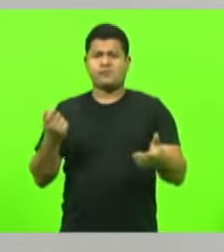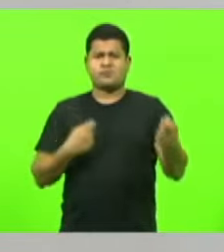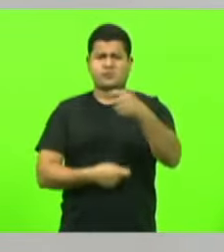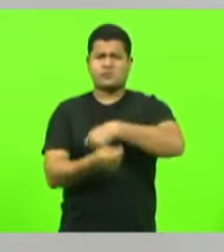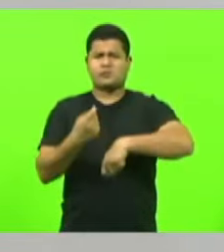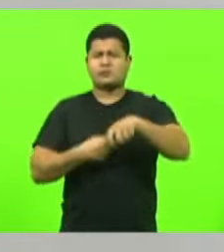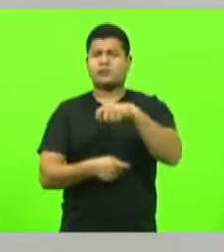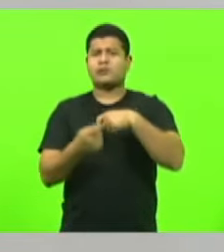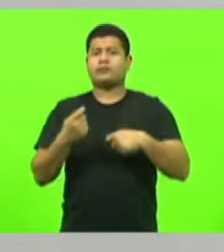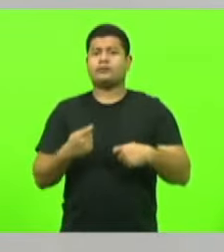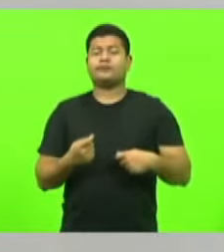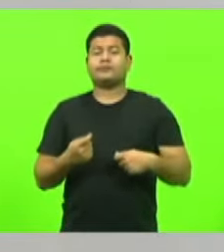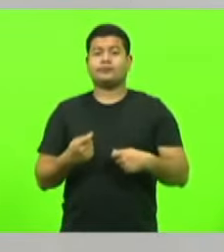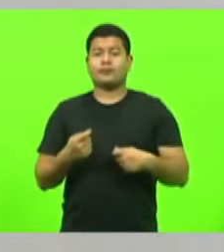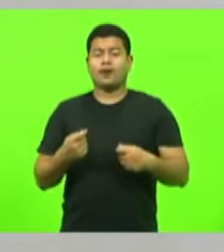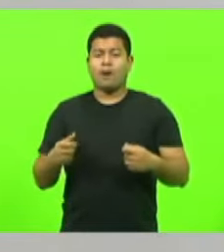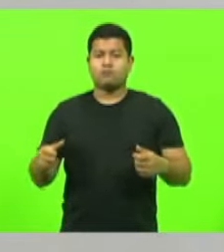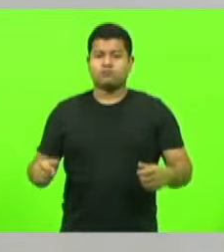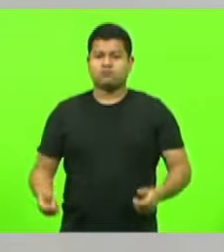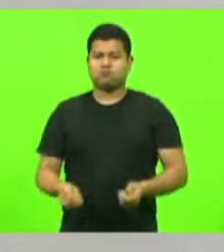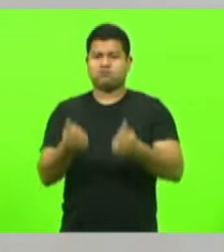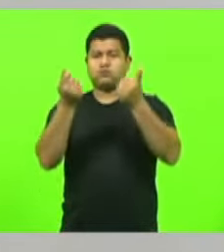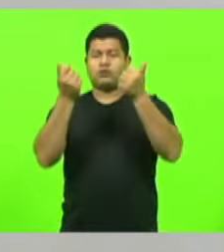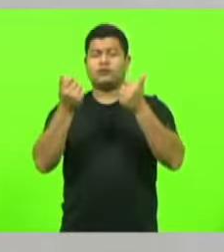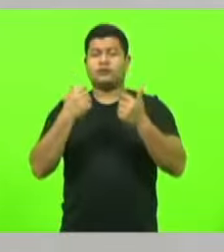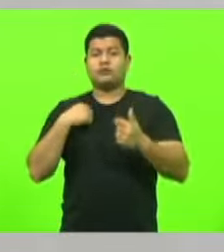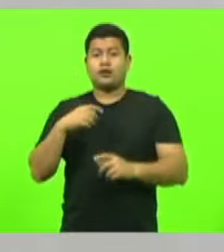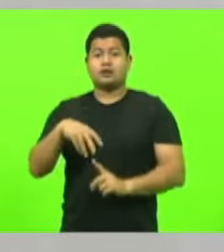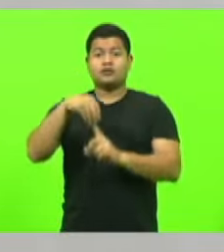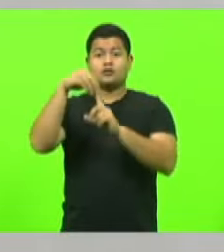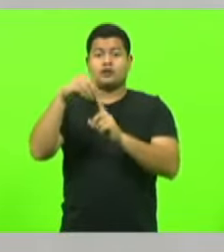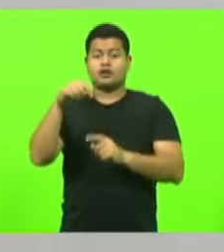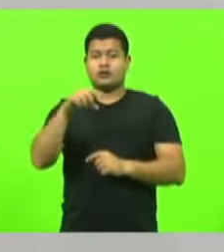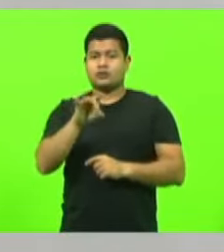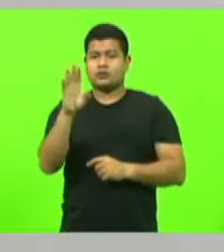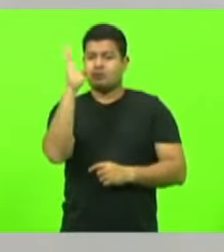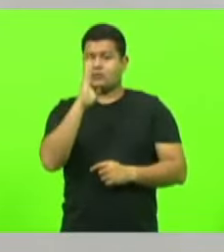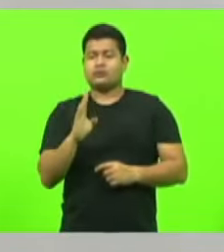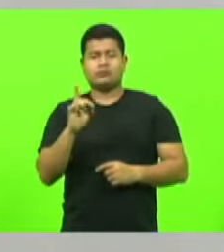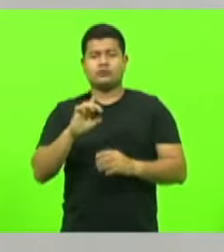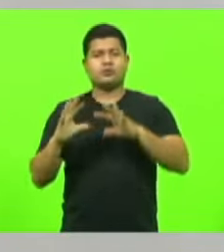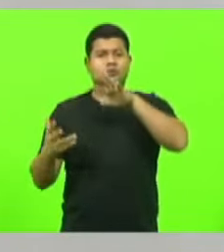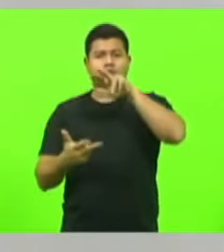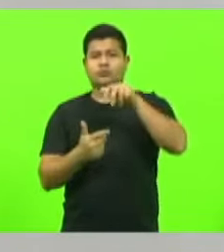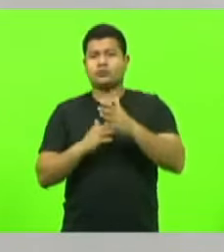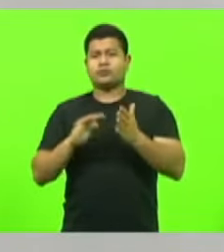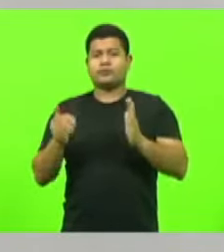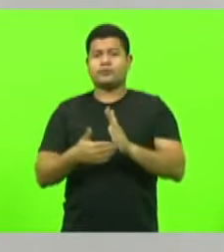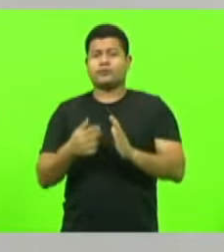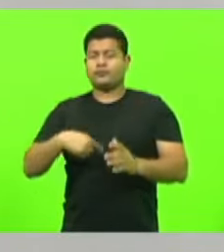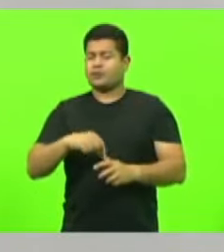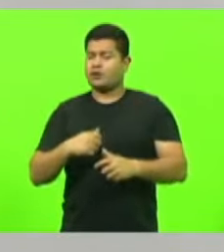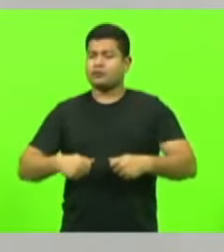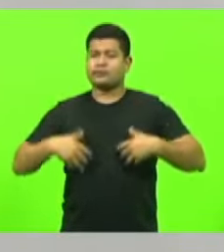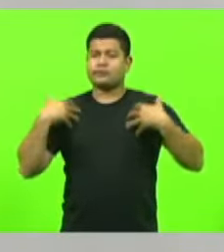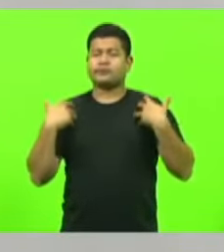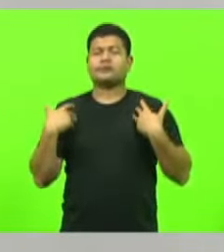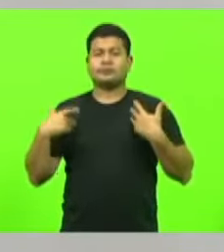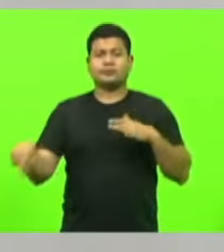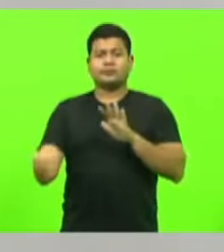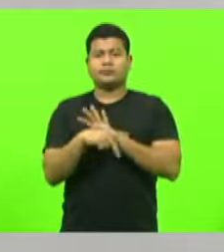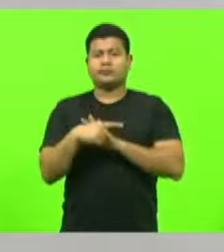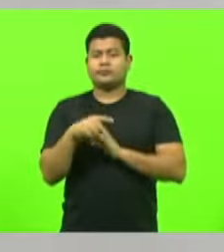pujante que faz Santa Catarina se destacar, não só no Brasil, no mundo inteiro. A gente tem que ter muito orgulho de ser catarinense,